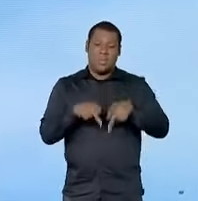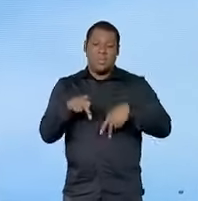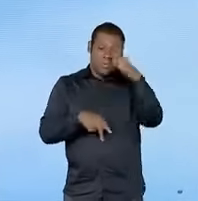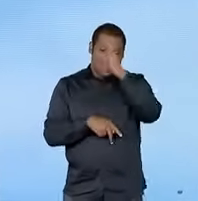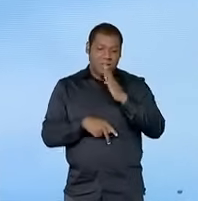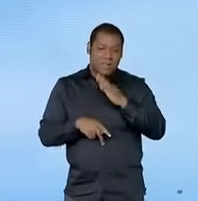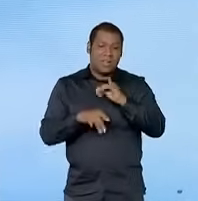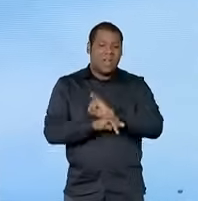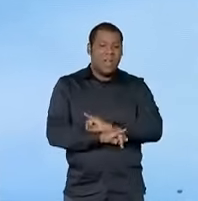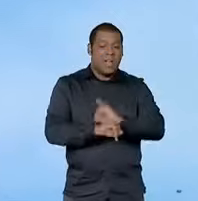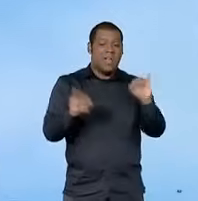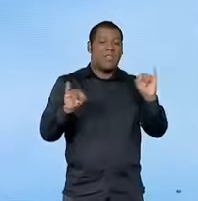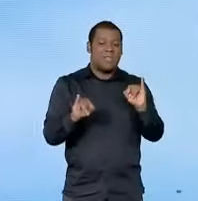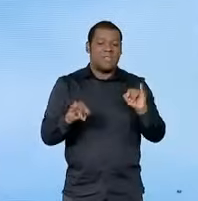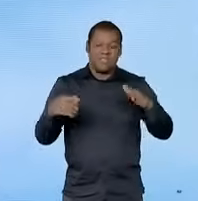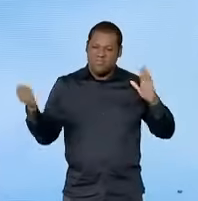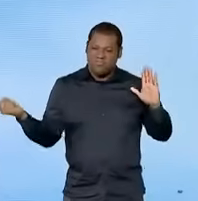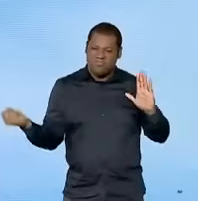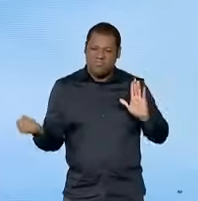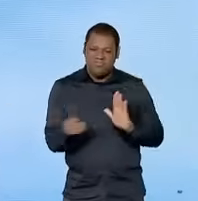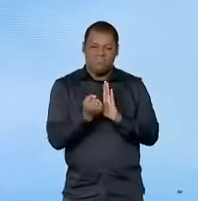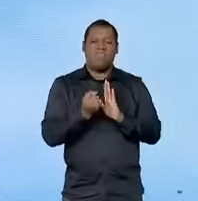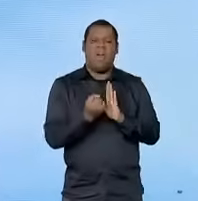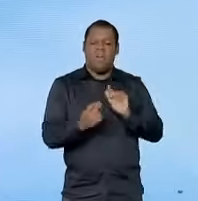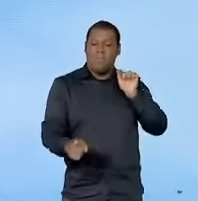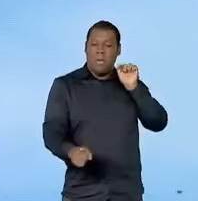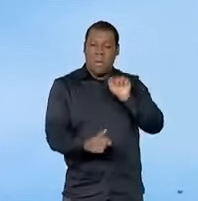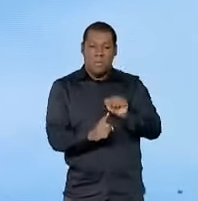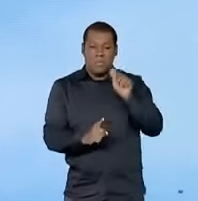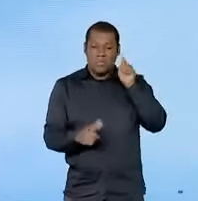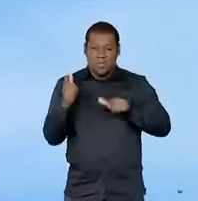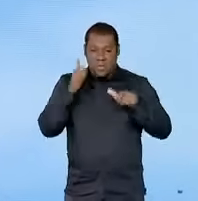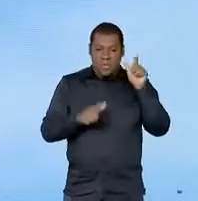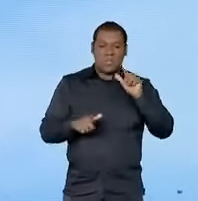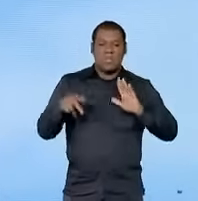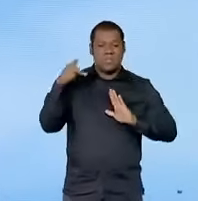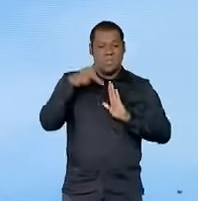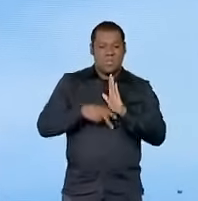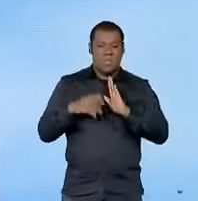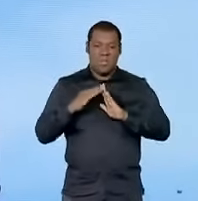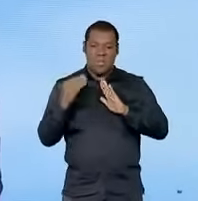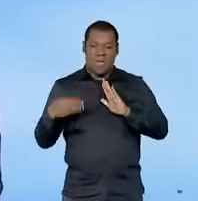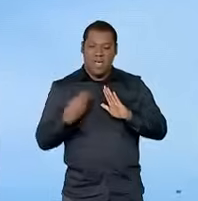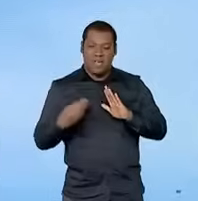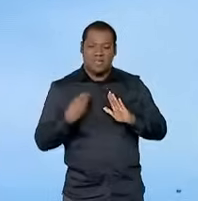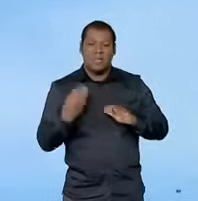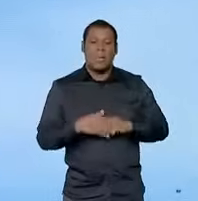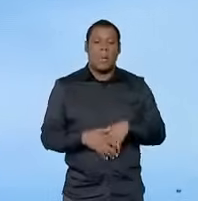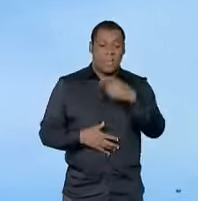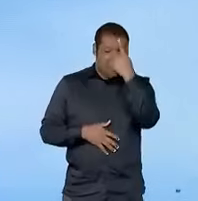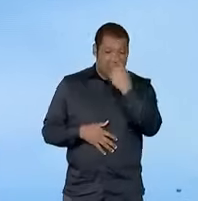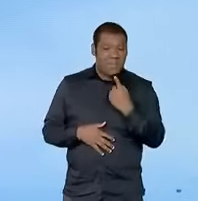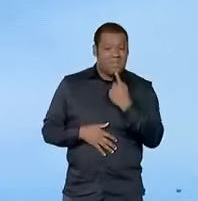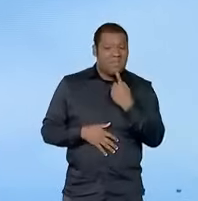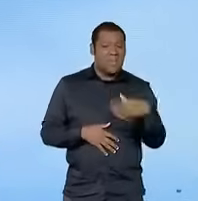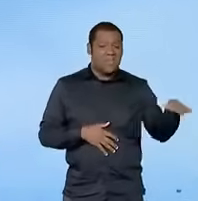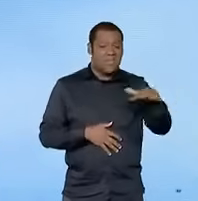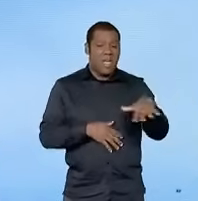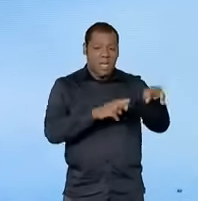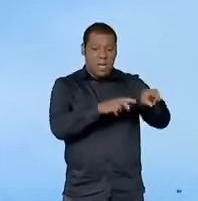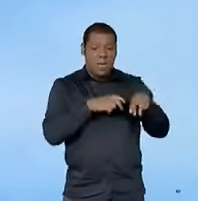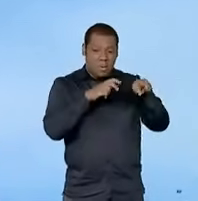os números e conquistas excepcionais alcançados pelo programa Minha Casa Minha Vida nas suas modalidades rural e